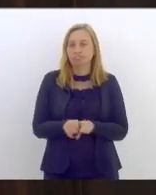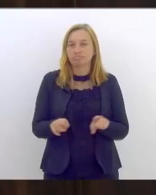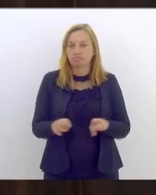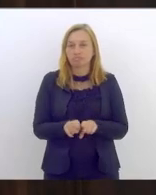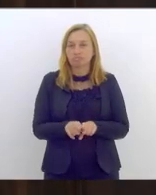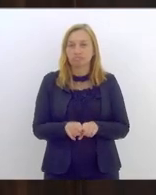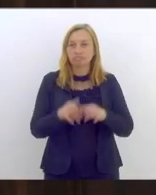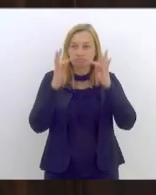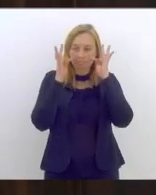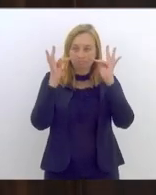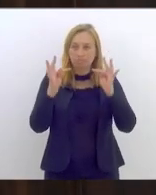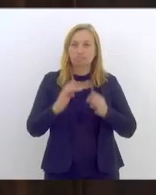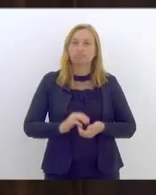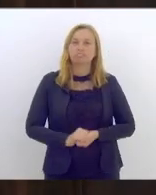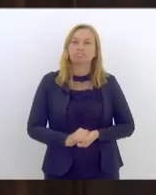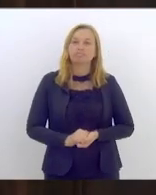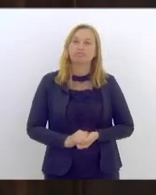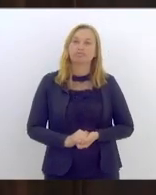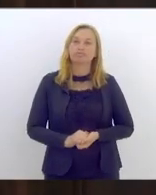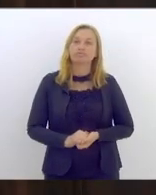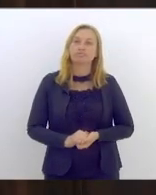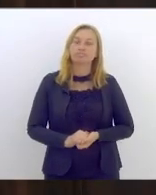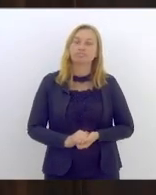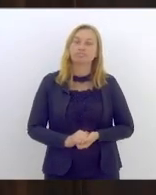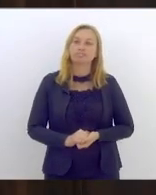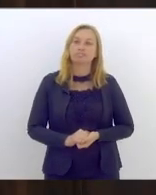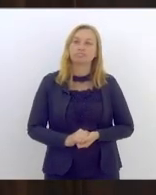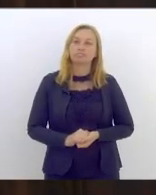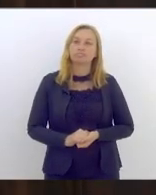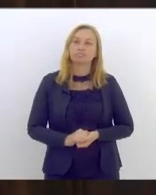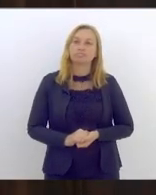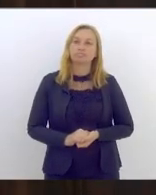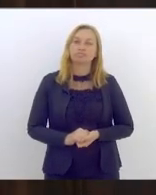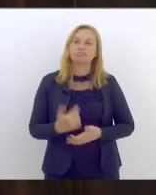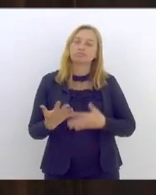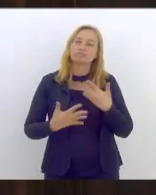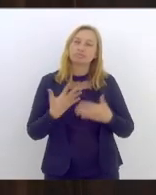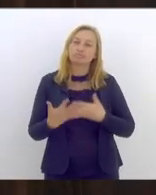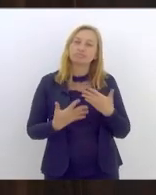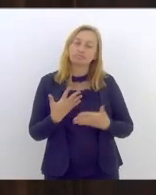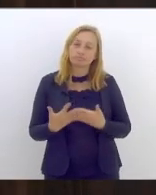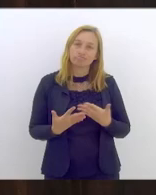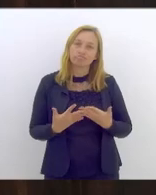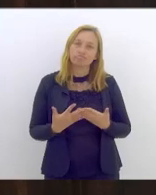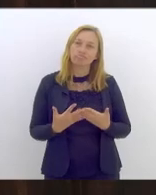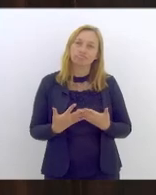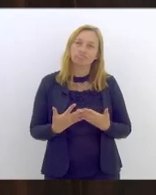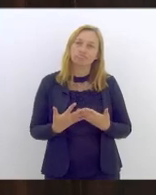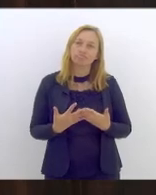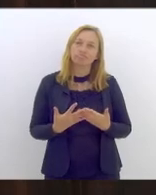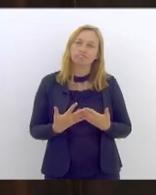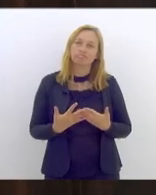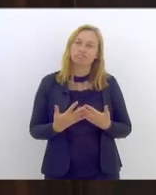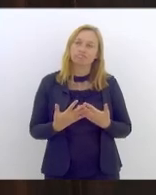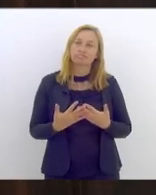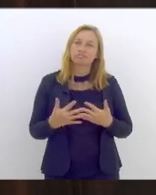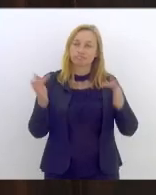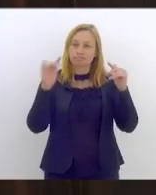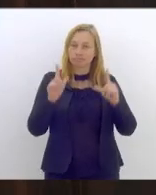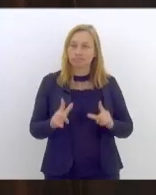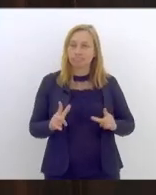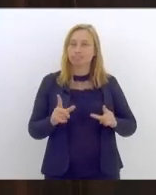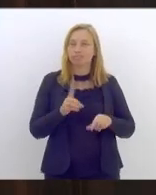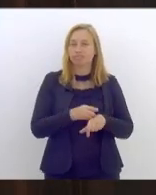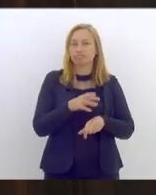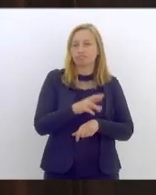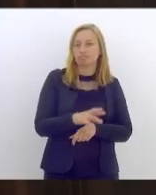Esse testemunho e de me regozijar por ter um privilegiado Doutor Cláudio Henrique